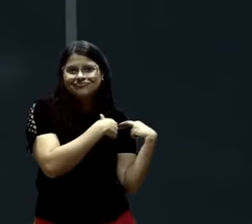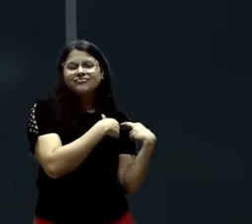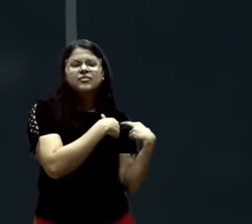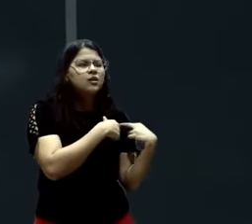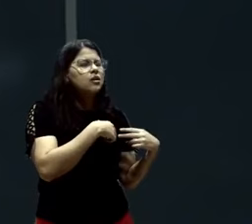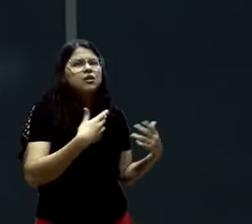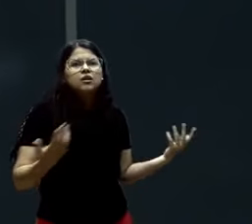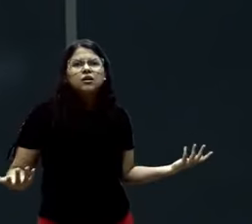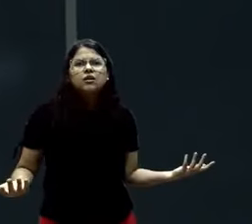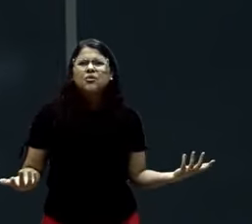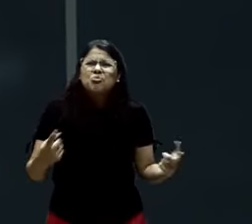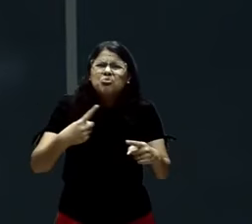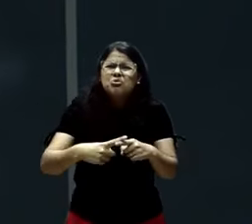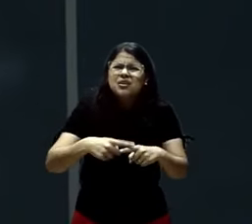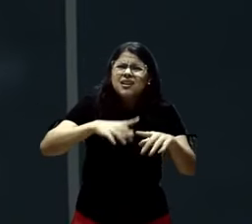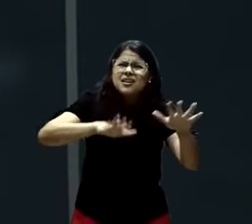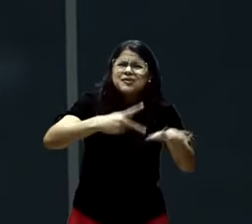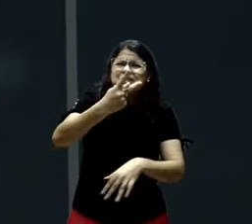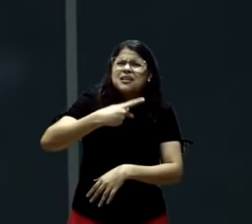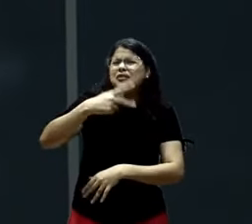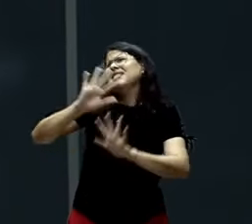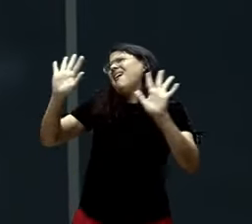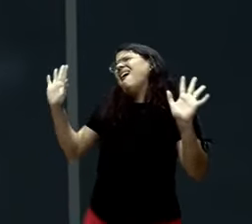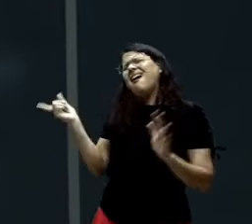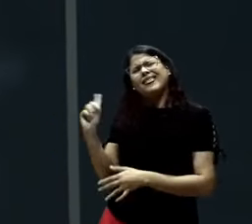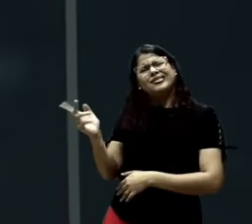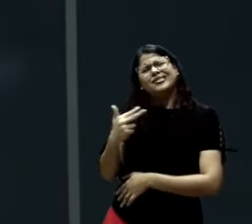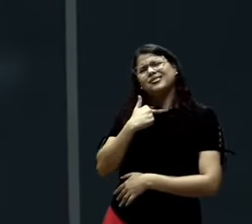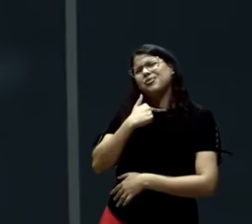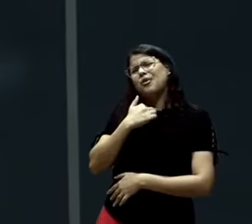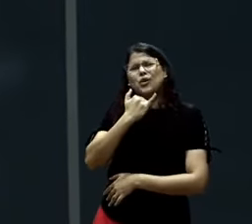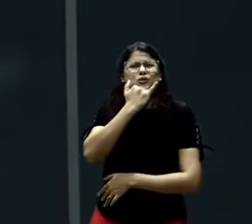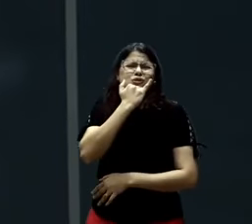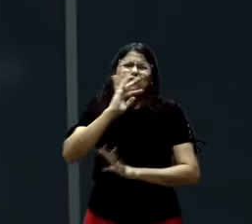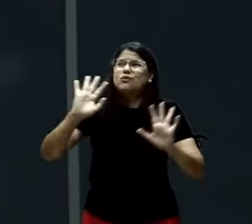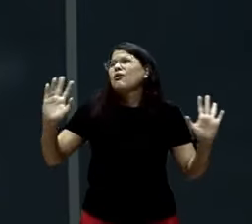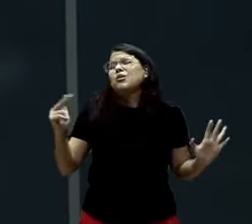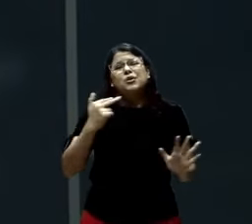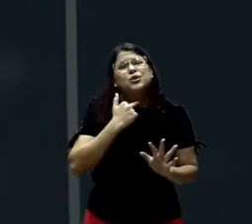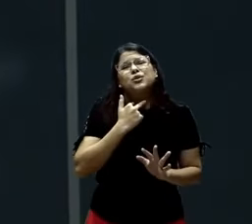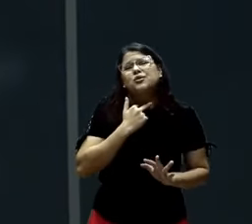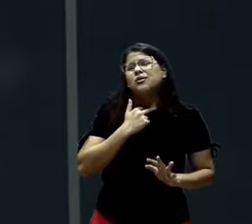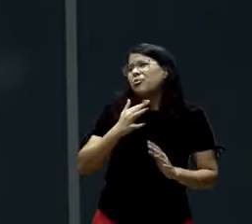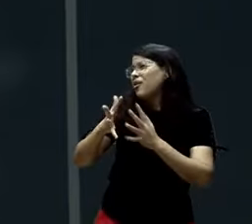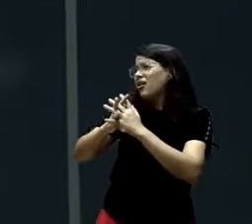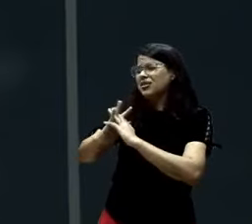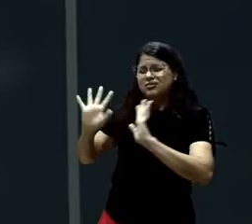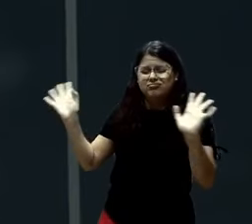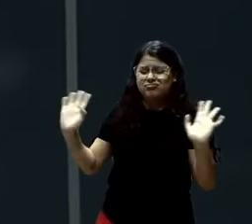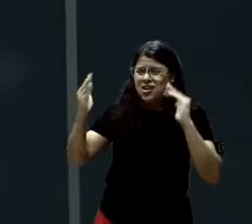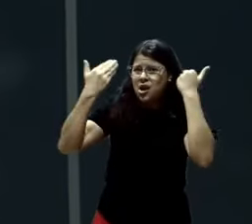Por que que a gente fica dando tanta desculpa? Colocando tanto empecilho para Deus nos usar?